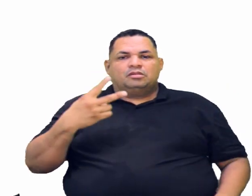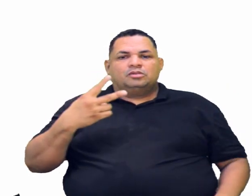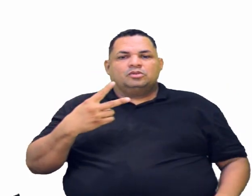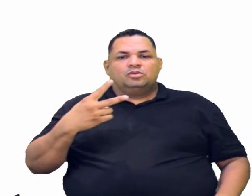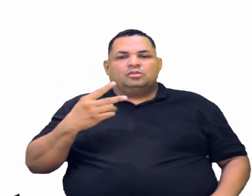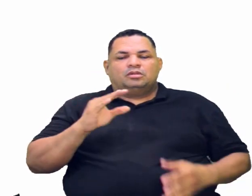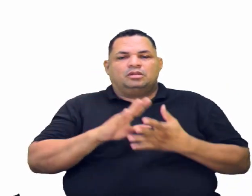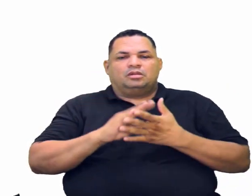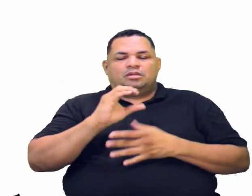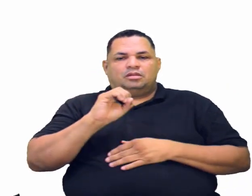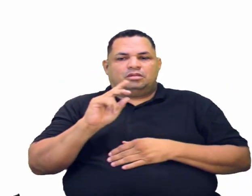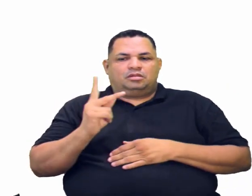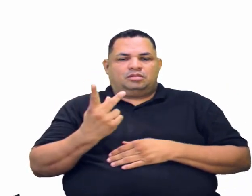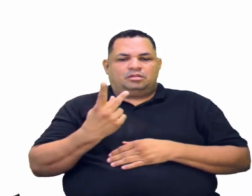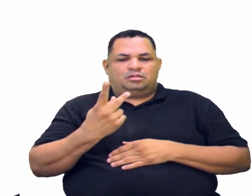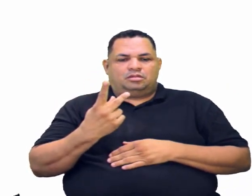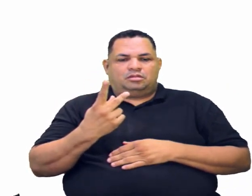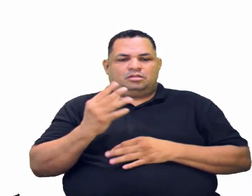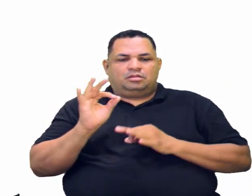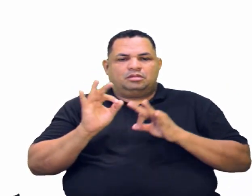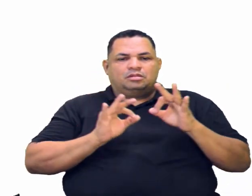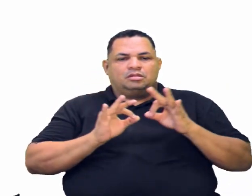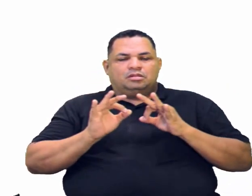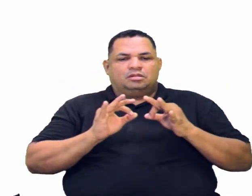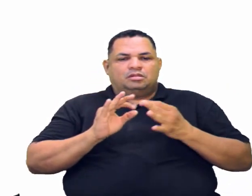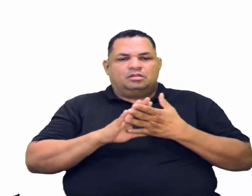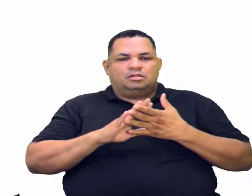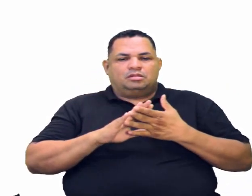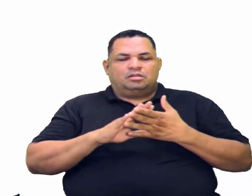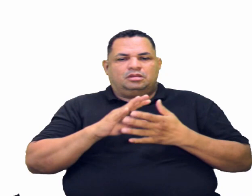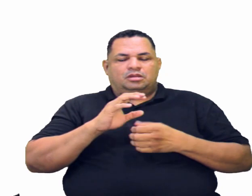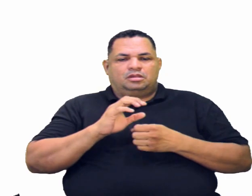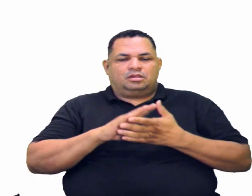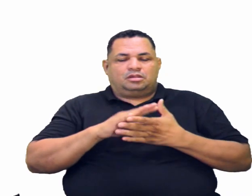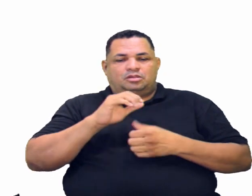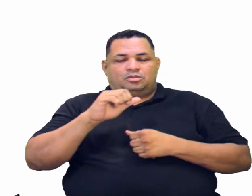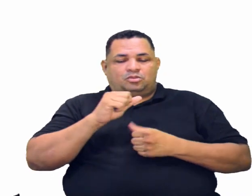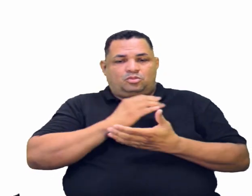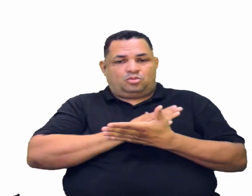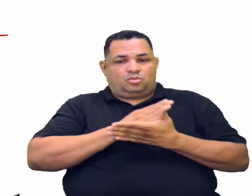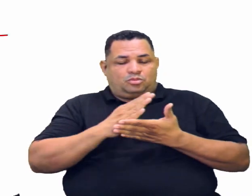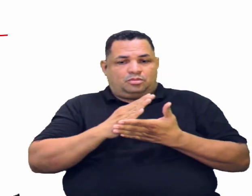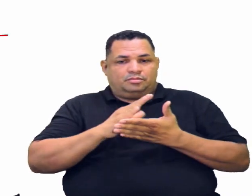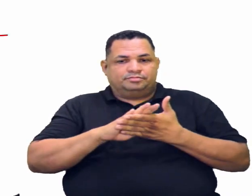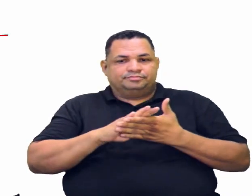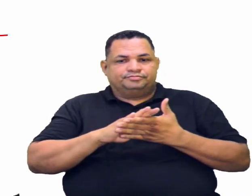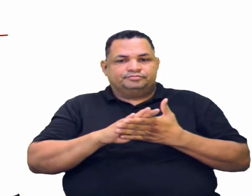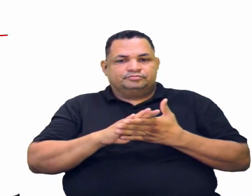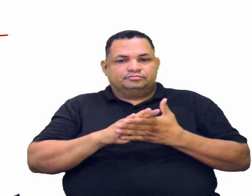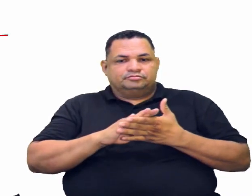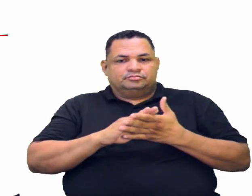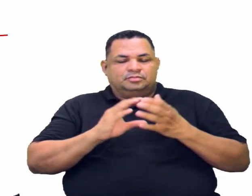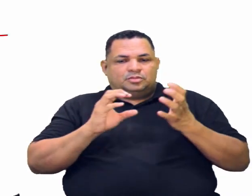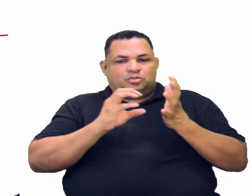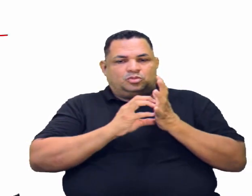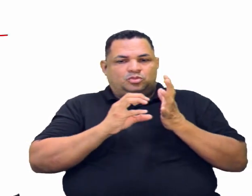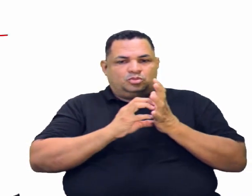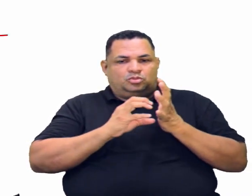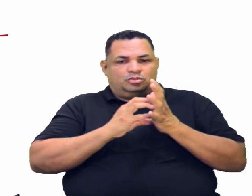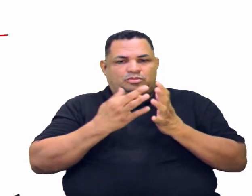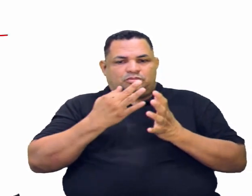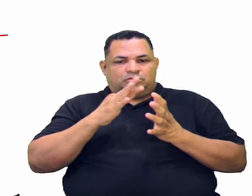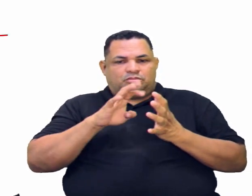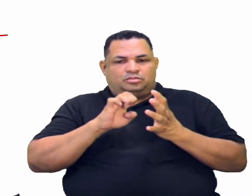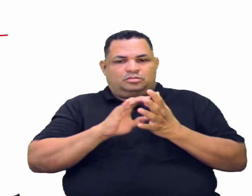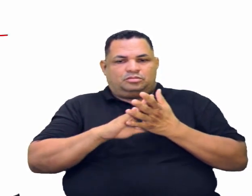carbonila, onde o oxigênio, ele é eletronegativo, então ele passa a ser o agente nucleofílico e